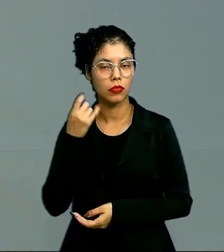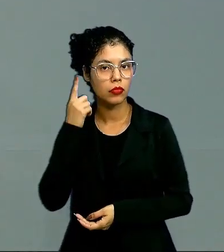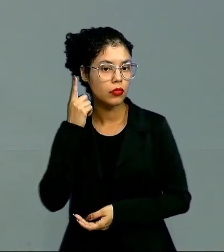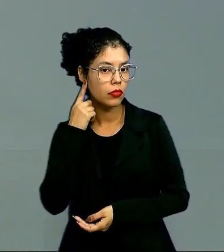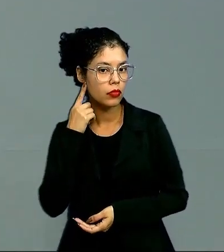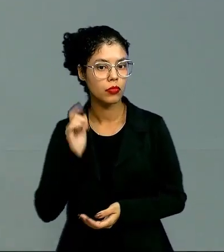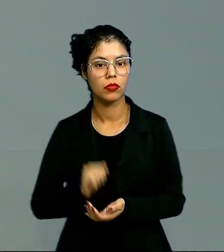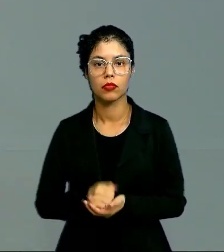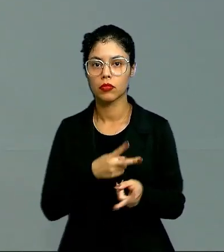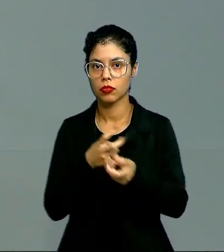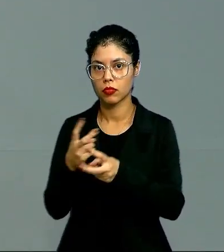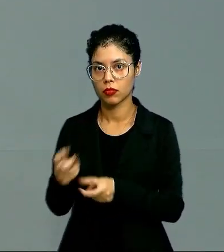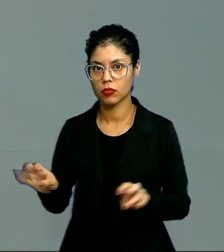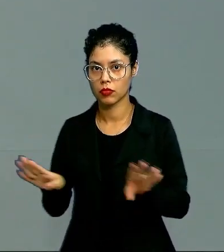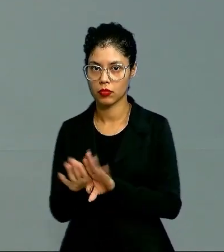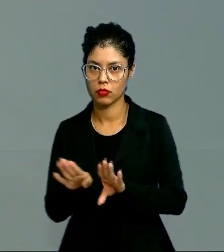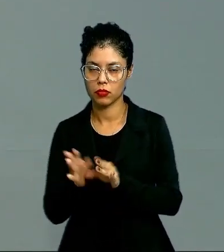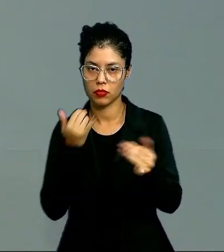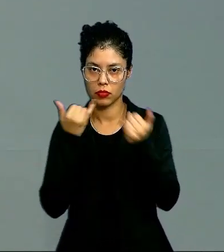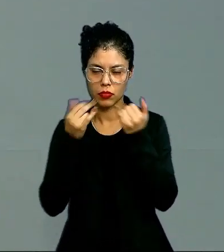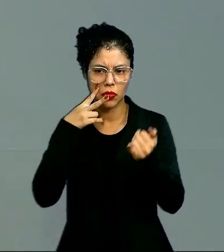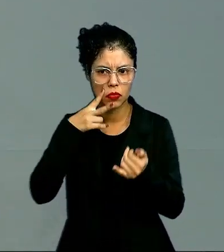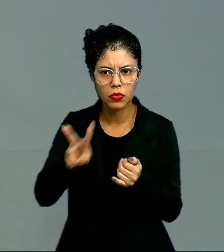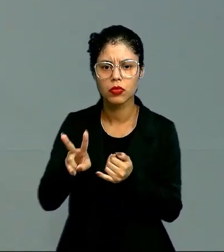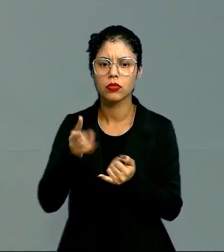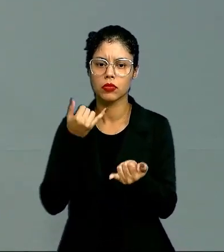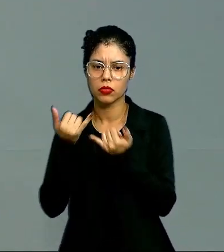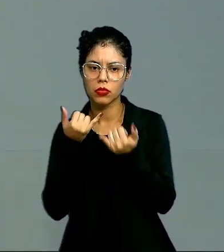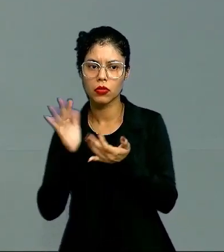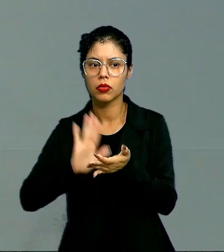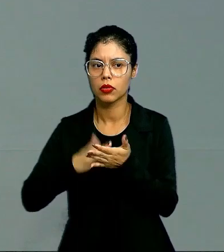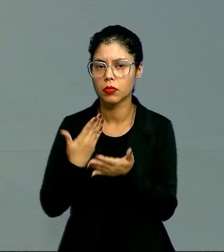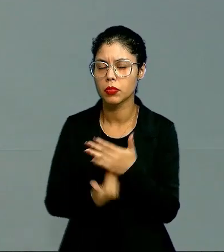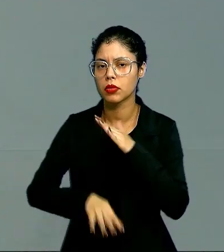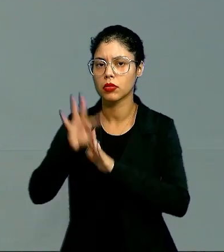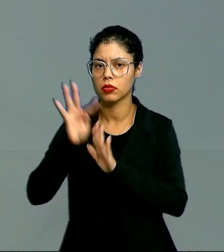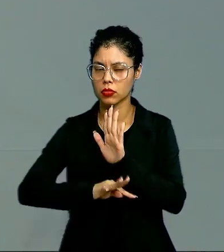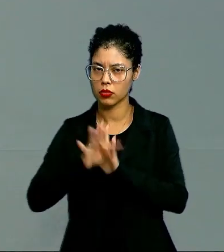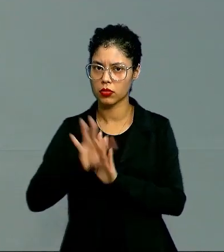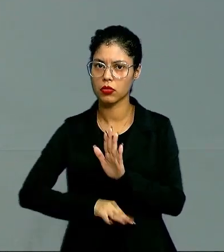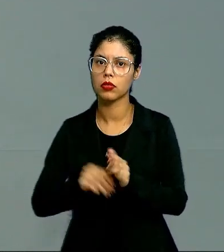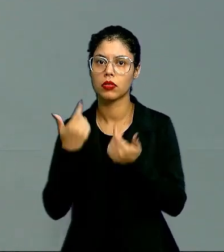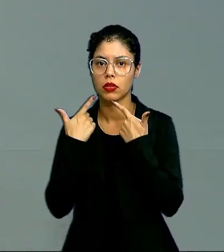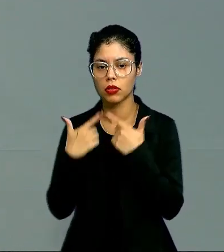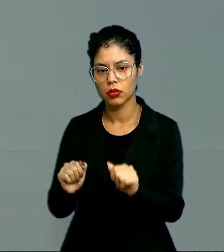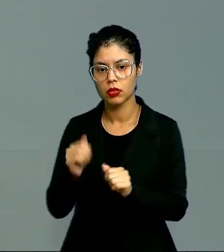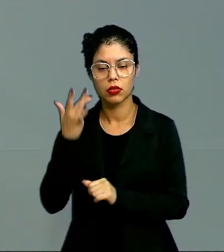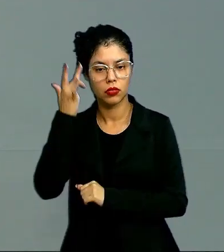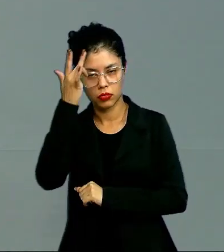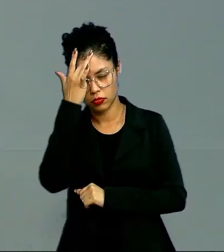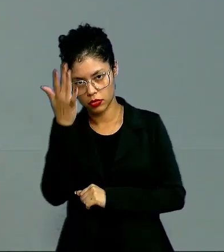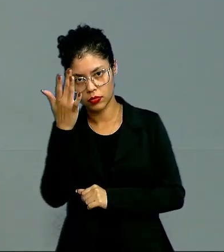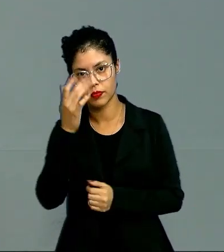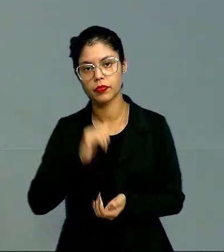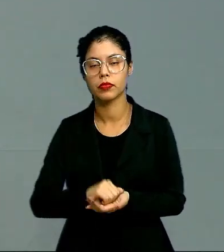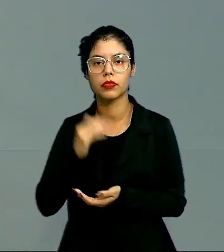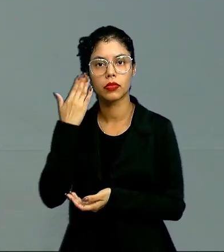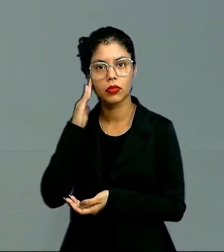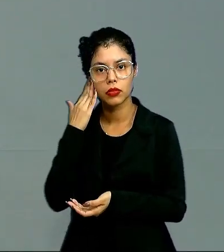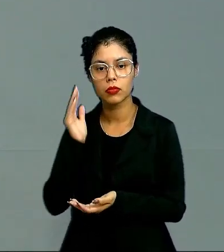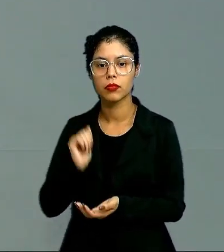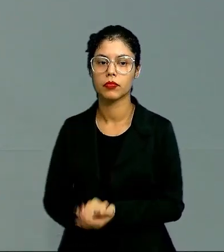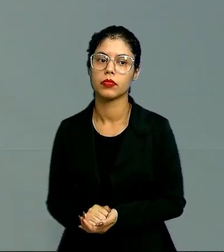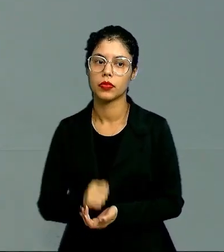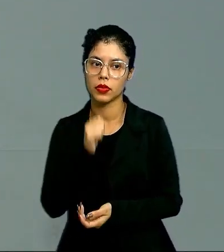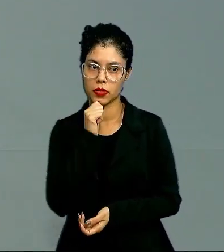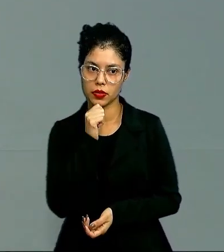ouço a notícia, automaticamente eu decodifico e eu interpreto. Ela tem uma linguagem fácil, de fácil compreensão, e